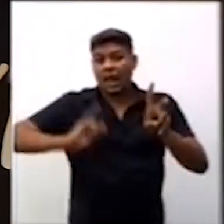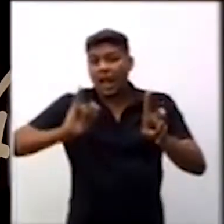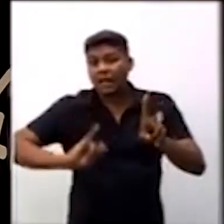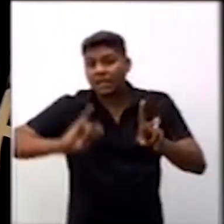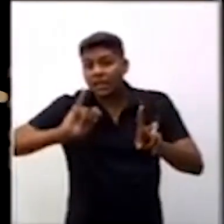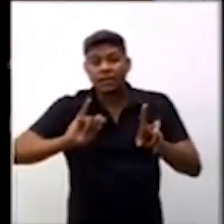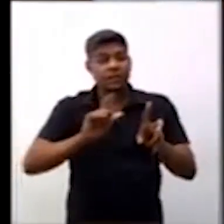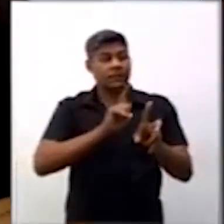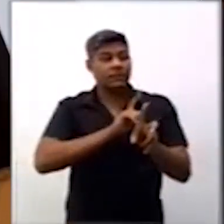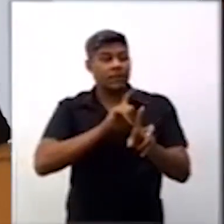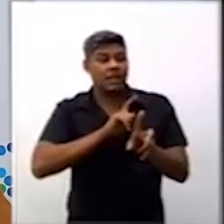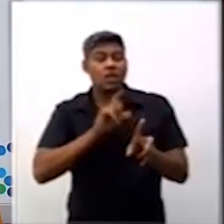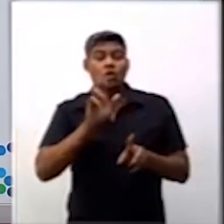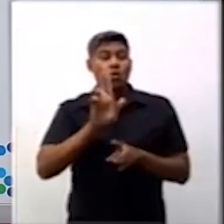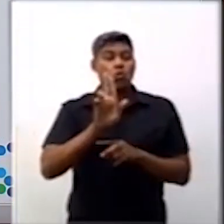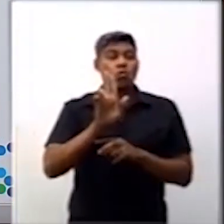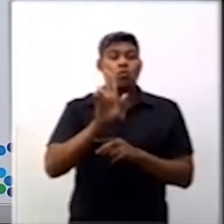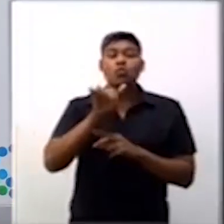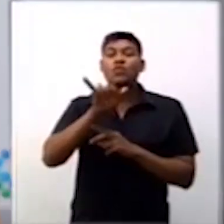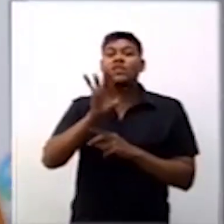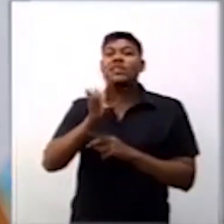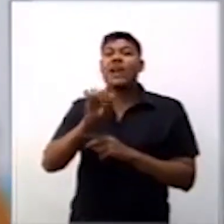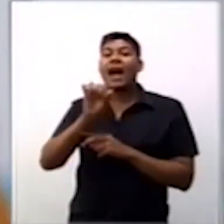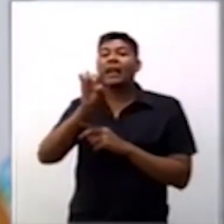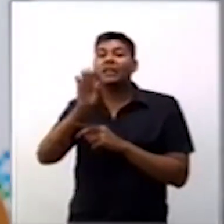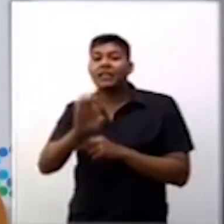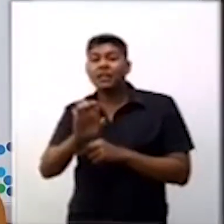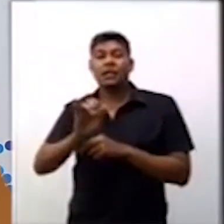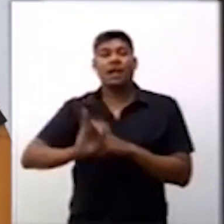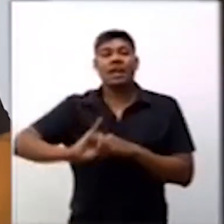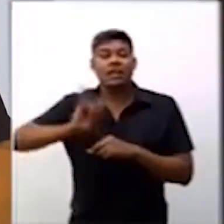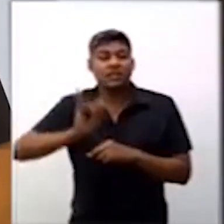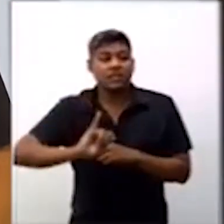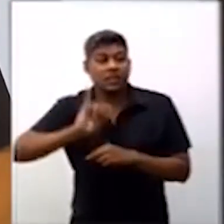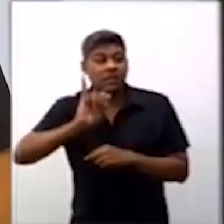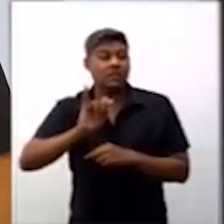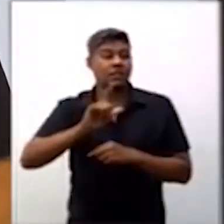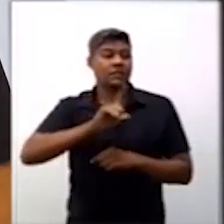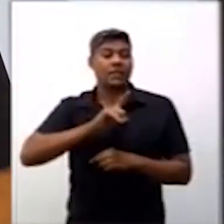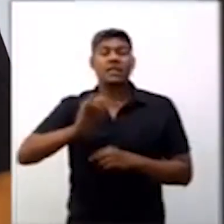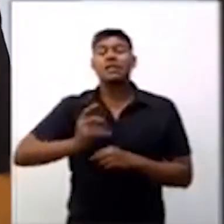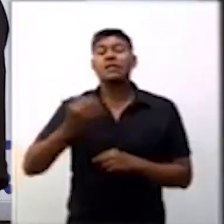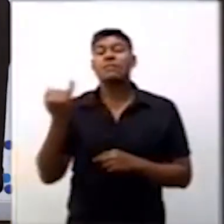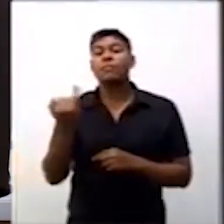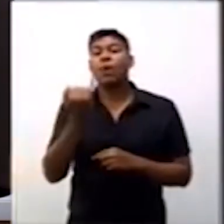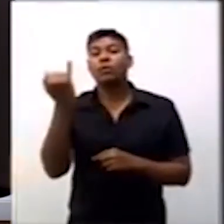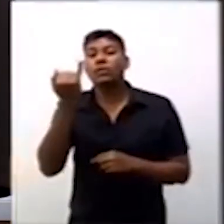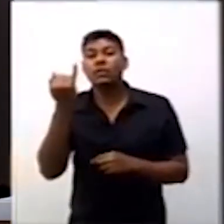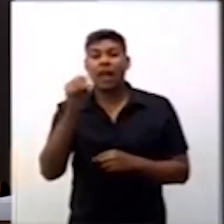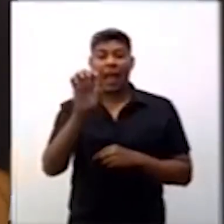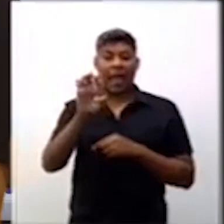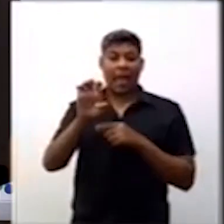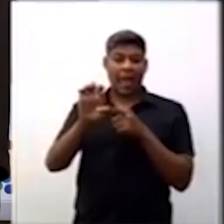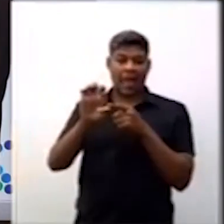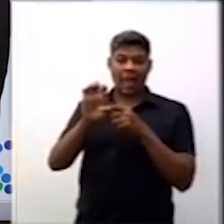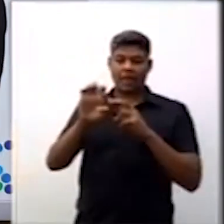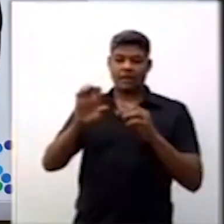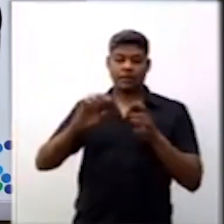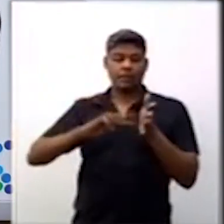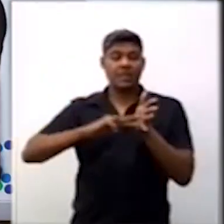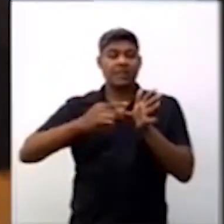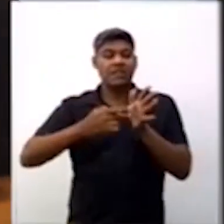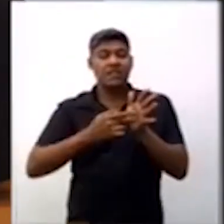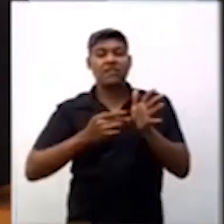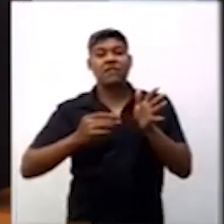nós temos a unidade de medida de energia elétrica. E aqui um detalhe importante, o E representa a grandeza